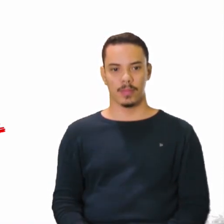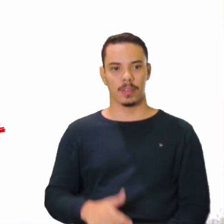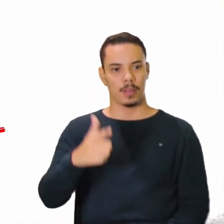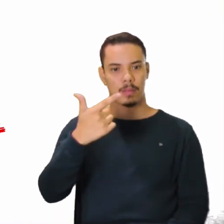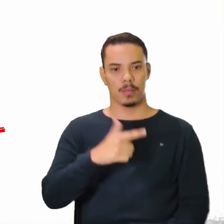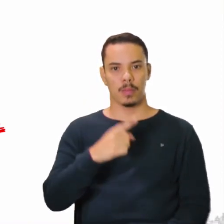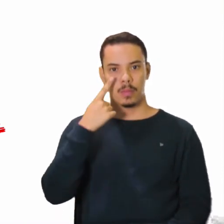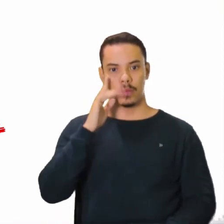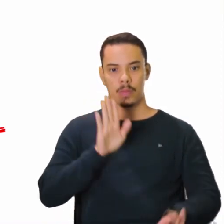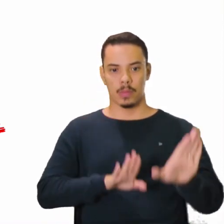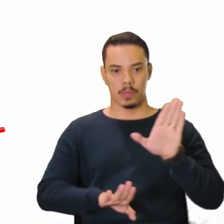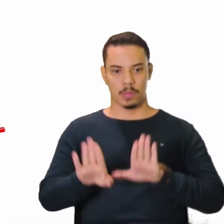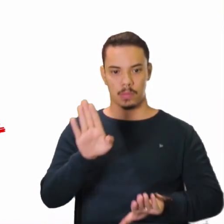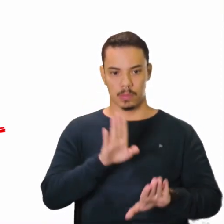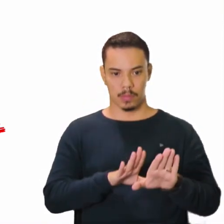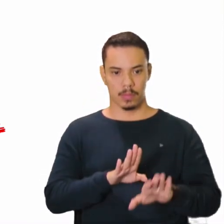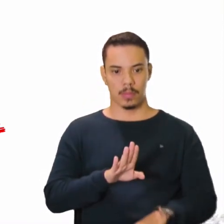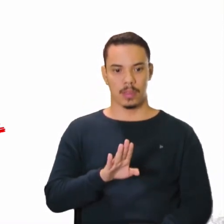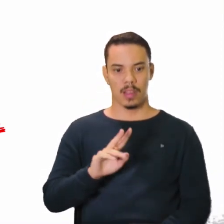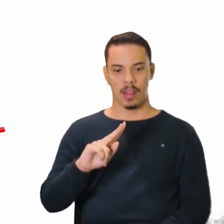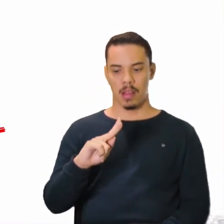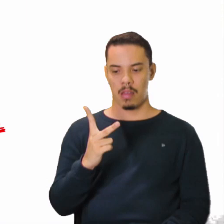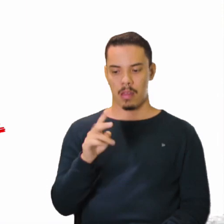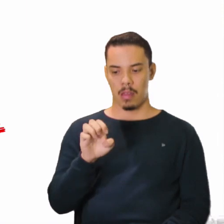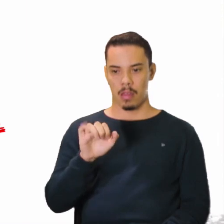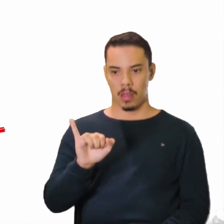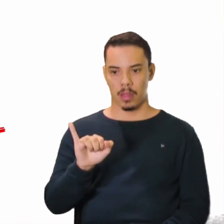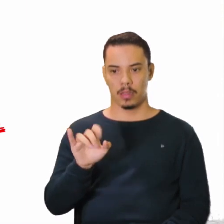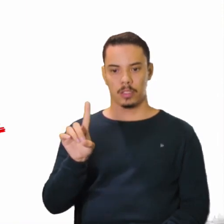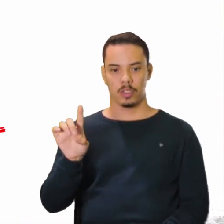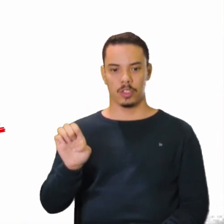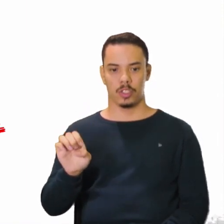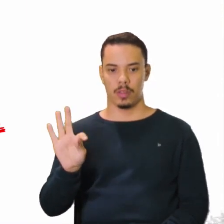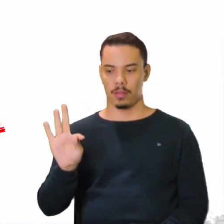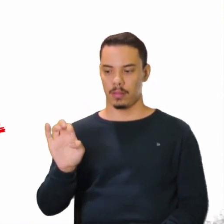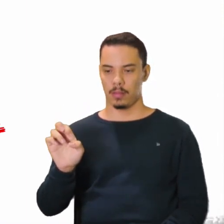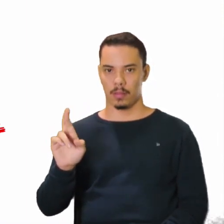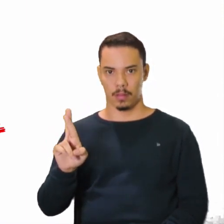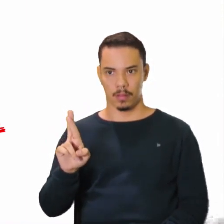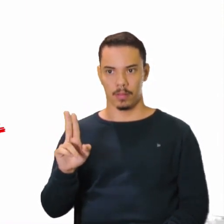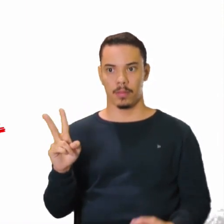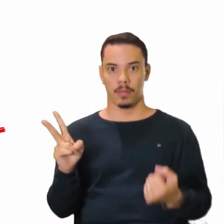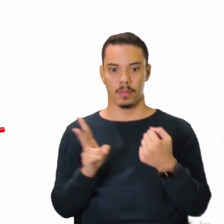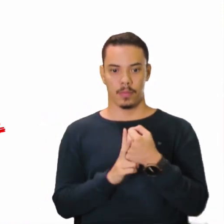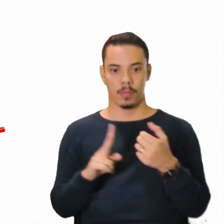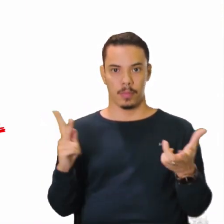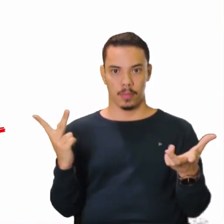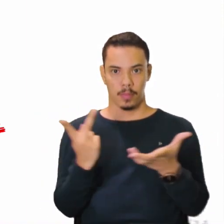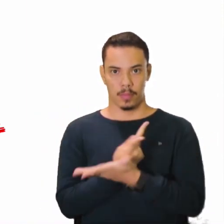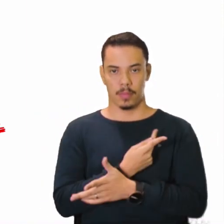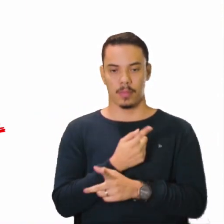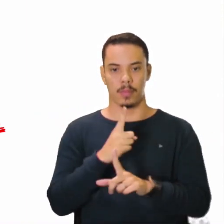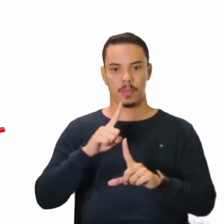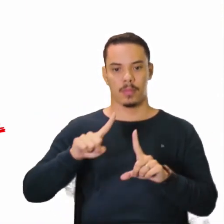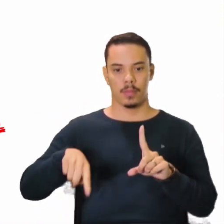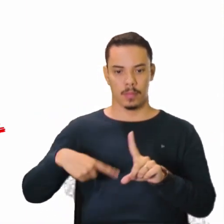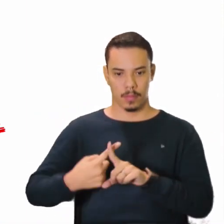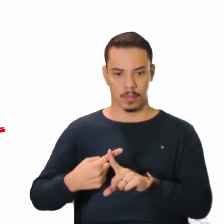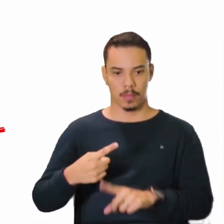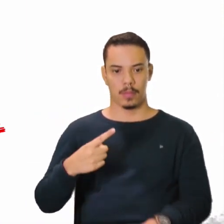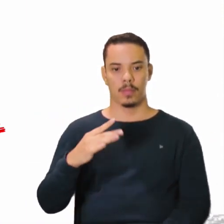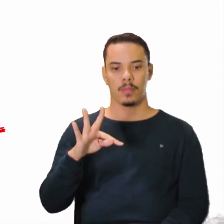mais cuidado. Hei de ter, aí o verbo haver, né? Mais o que? O ter